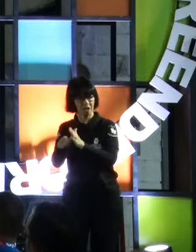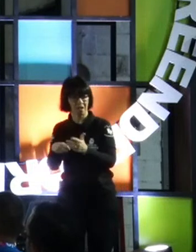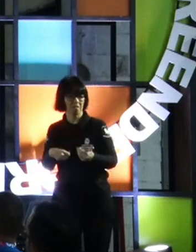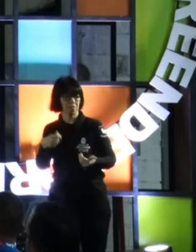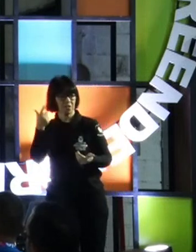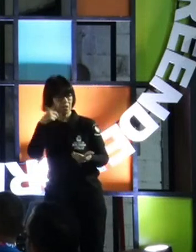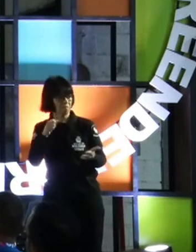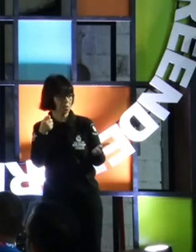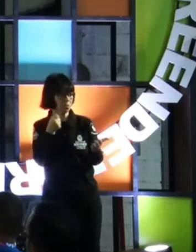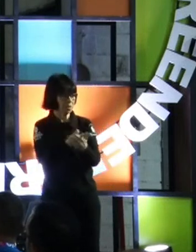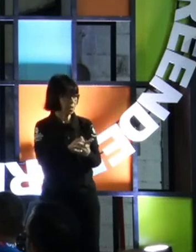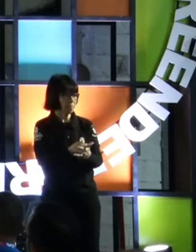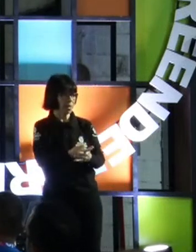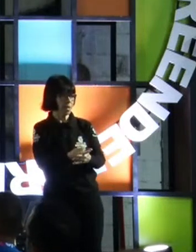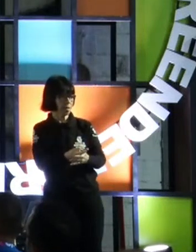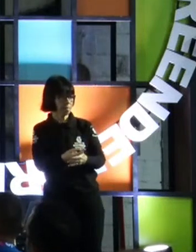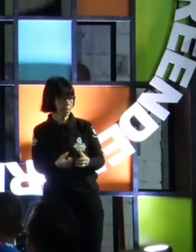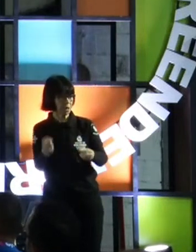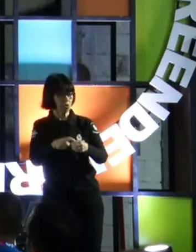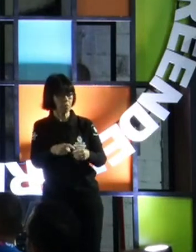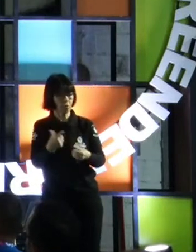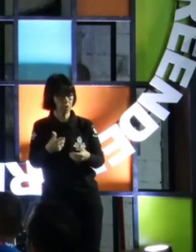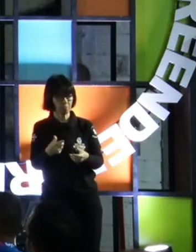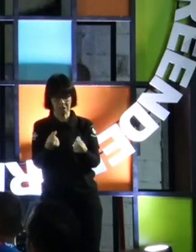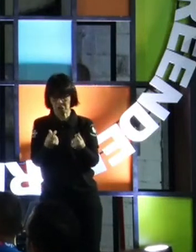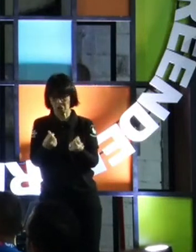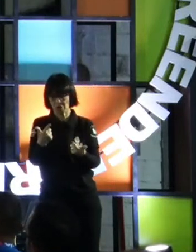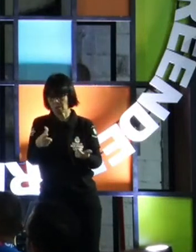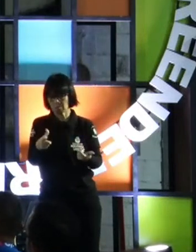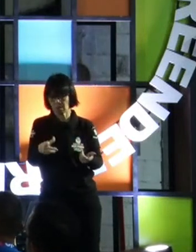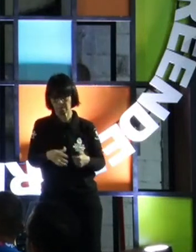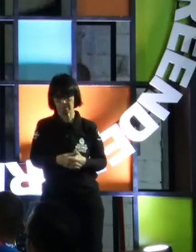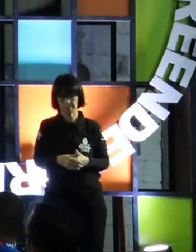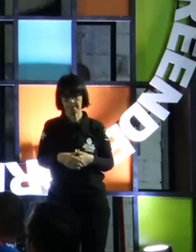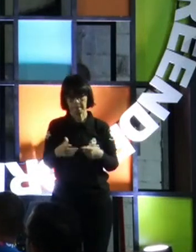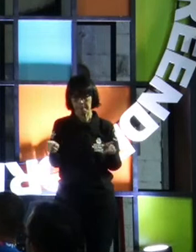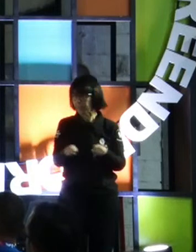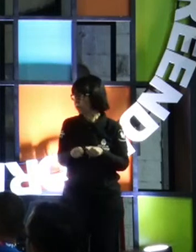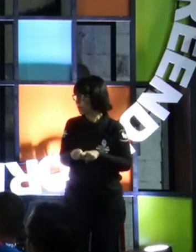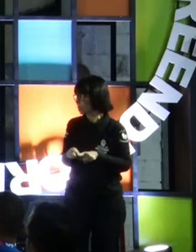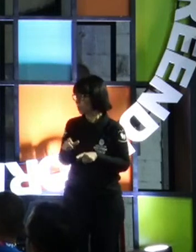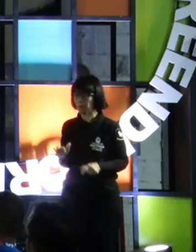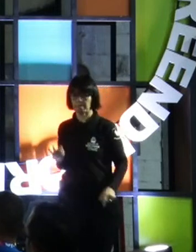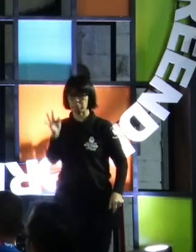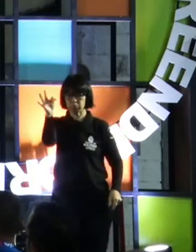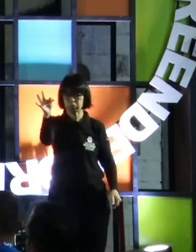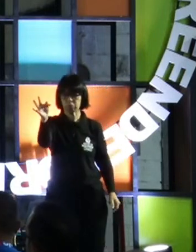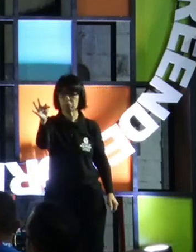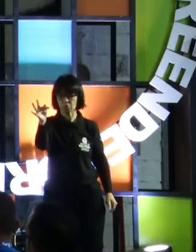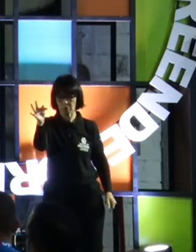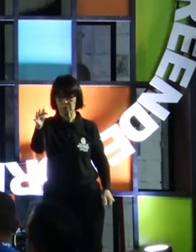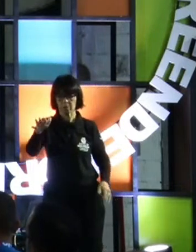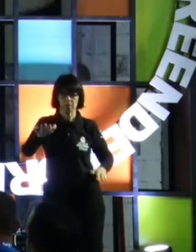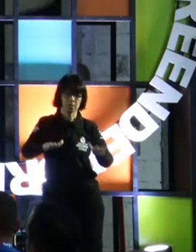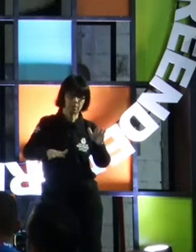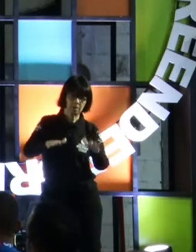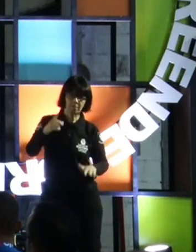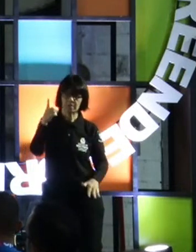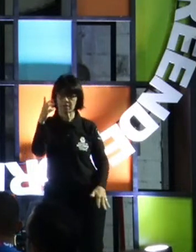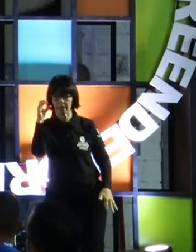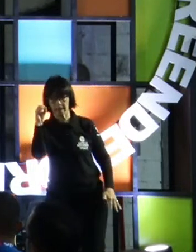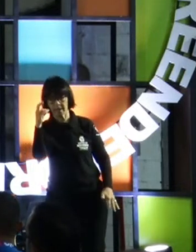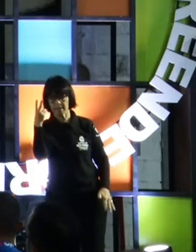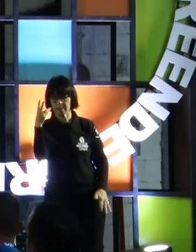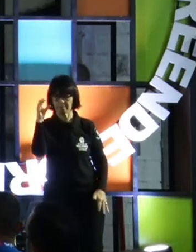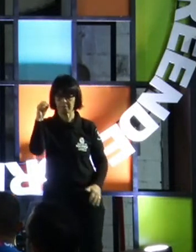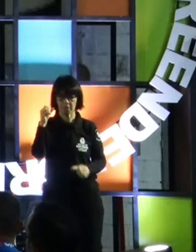para pagar advogado, para brigar com ele. Então, não serve para muita coisa, não. E outra, no futuro, talvez em 10, 20